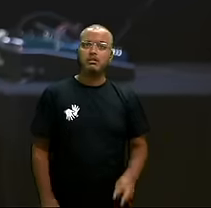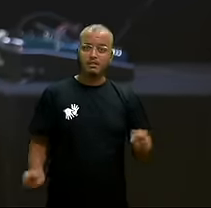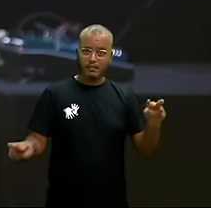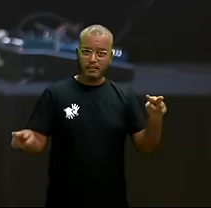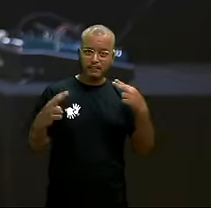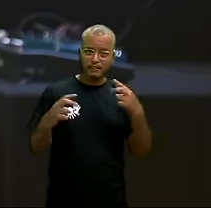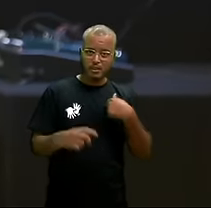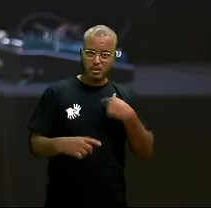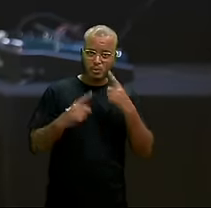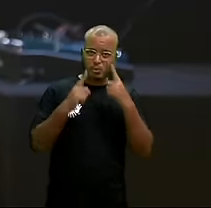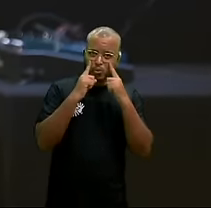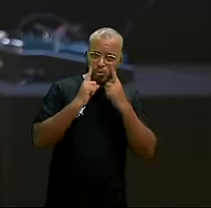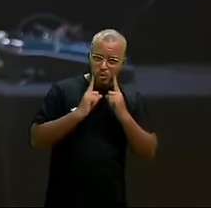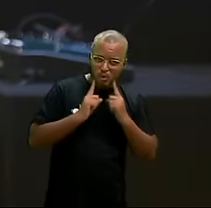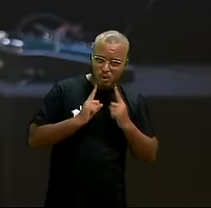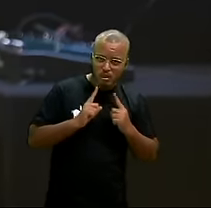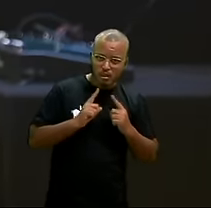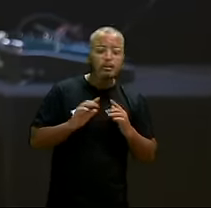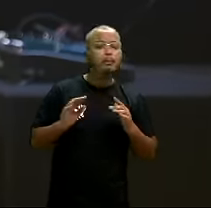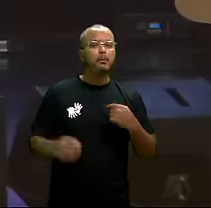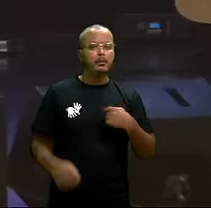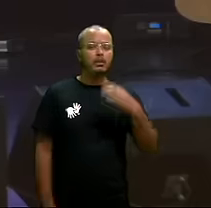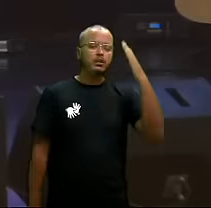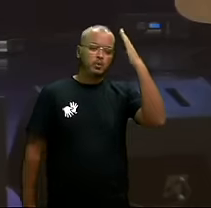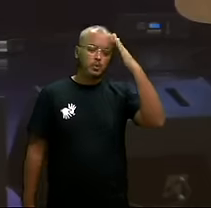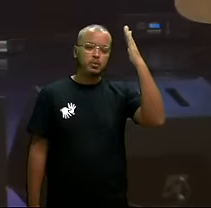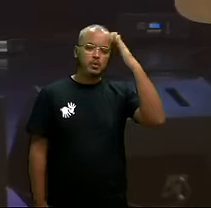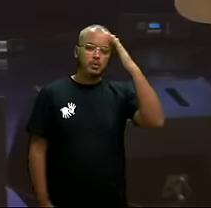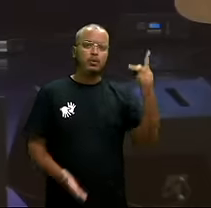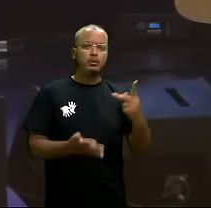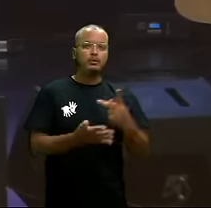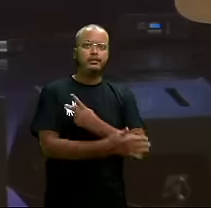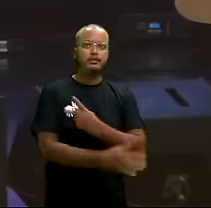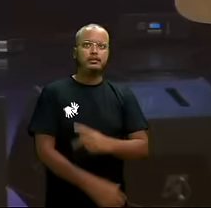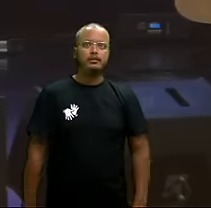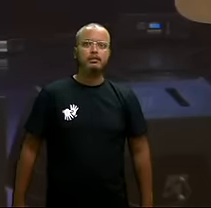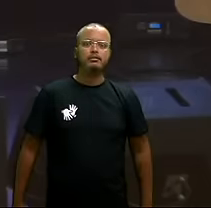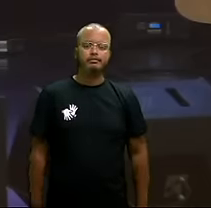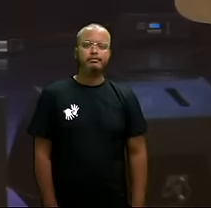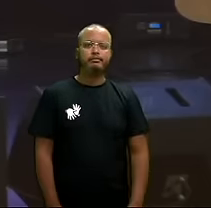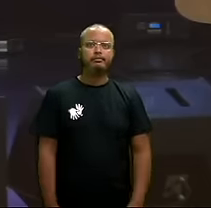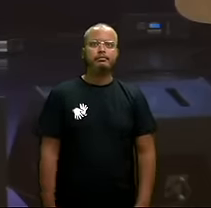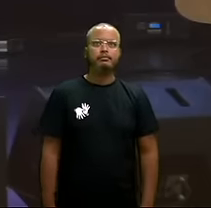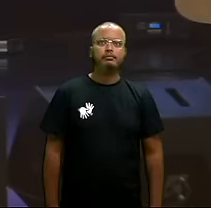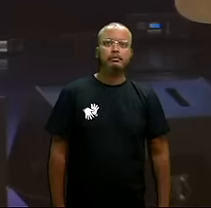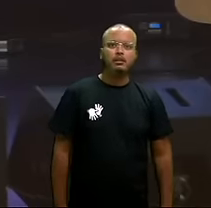com ele? Só a gente sabe. Não tem a ver, não estou passando luta, nada. É que chega uma hora que você fala: